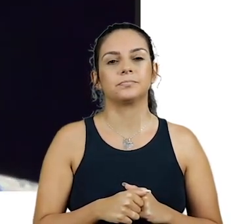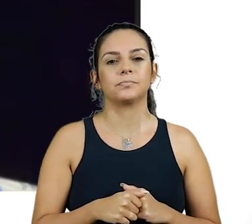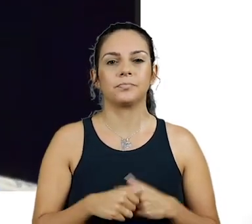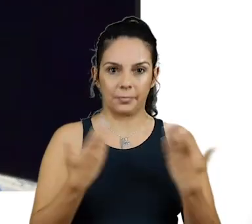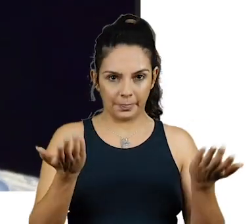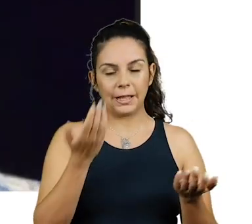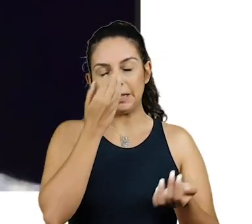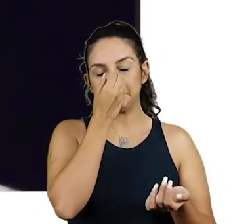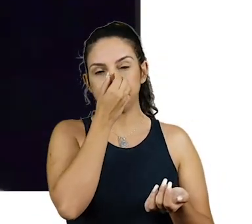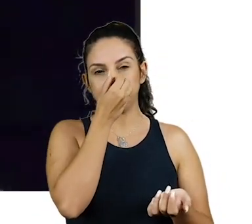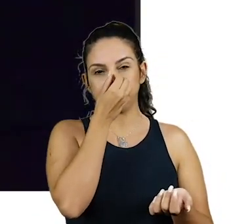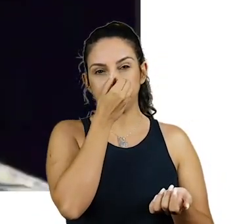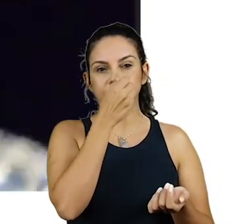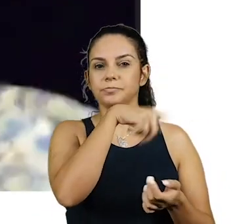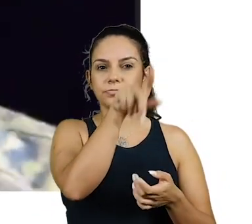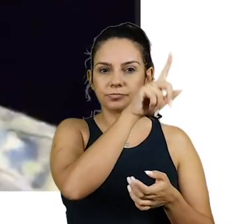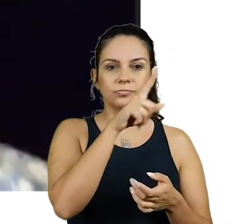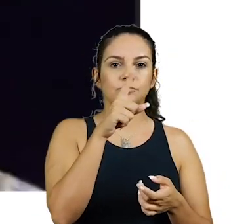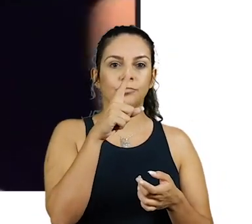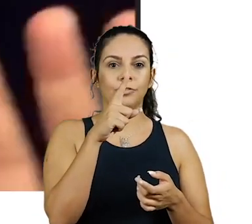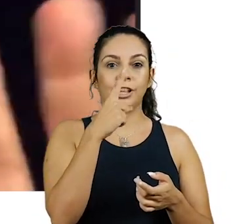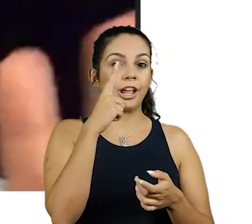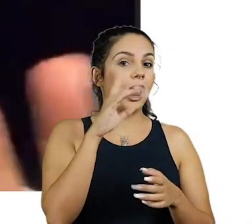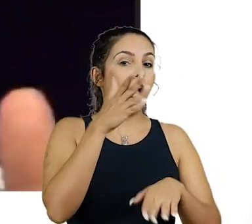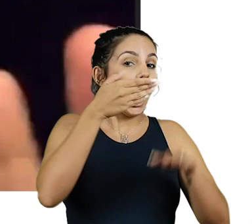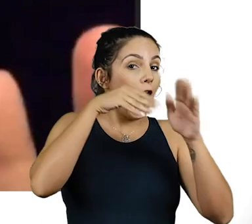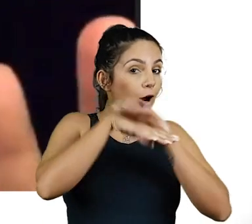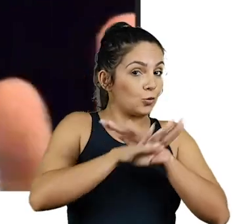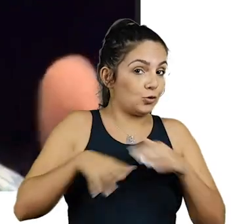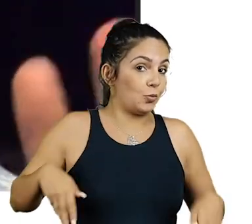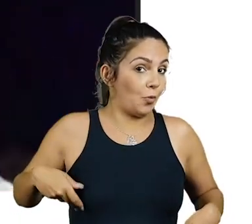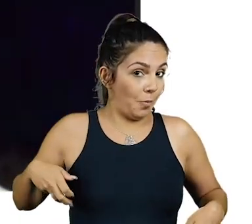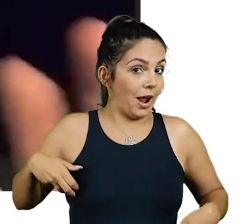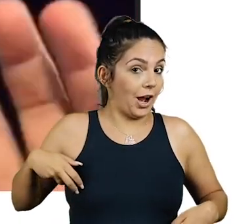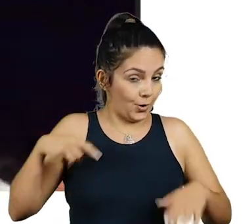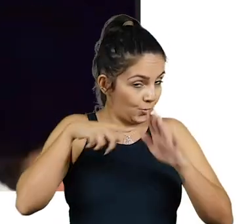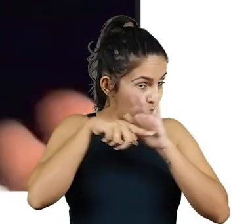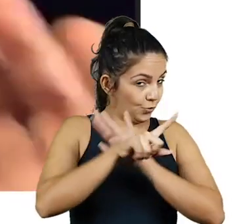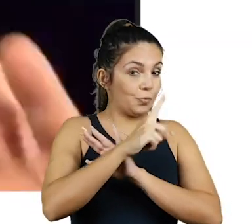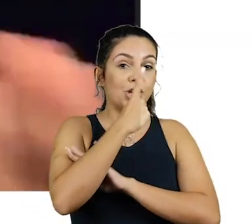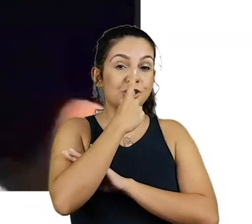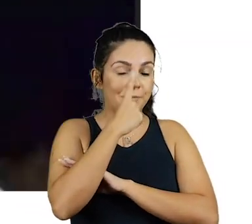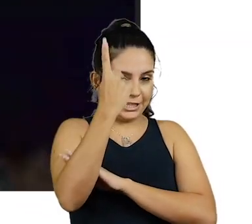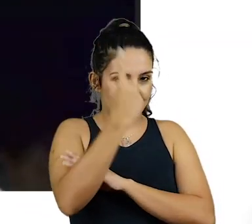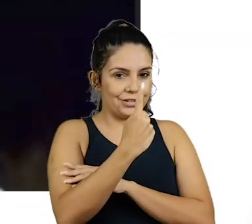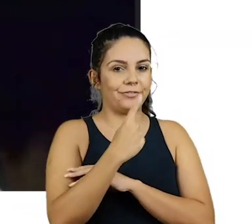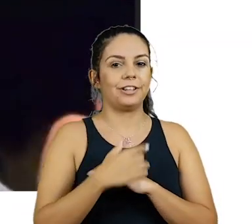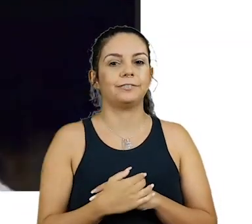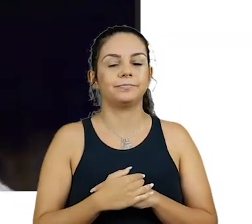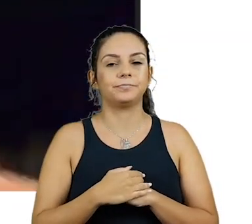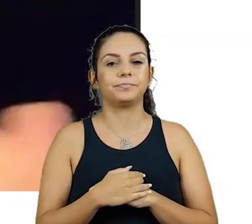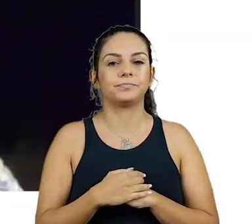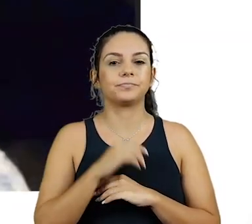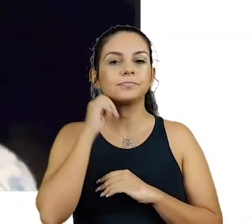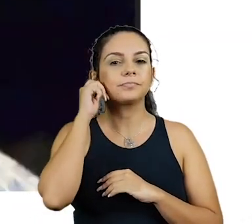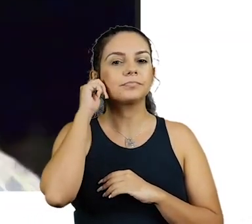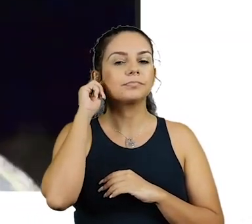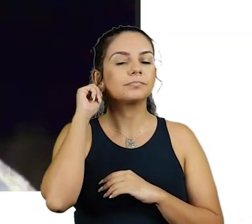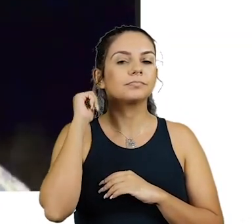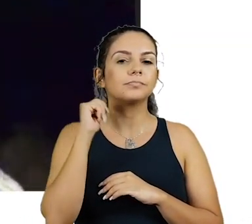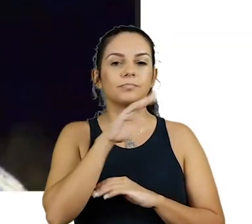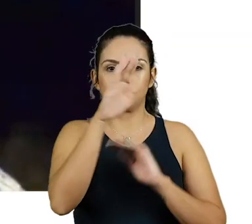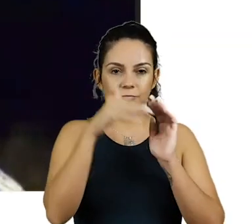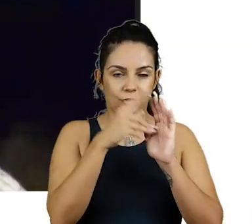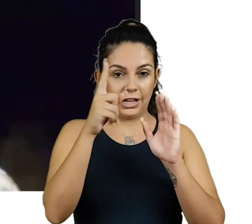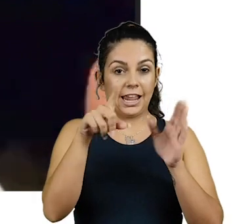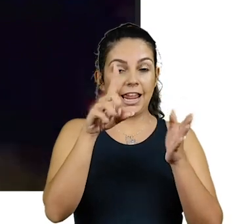E aí, eles foram pegando intimidade. E tudo que está nesse conto, até o último parágrafo, é